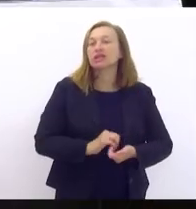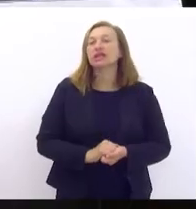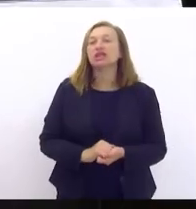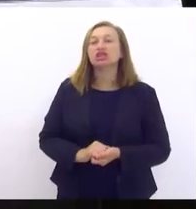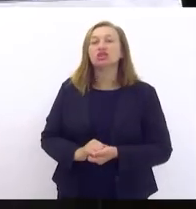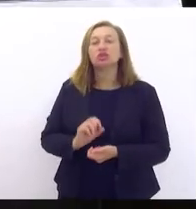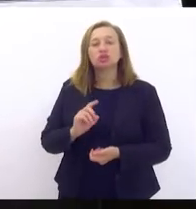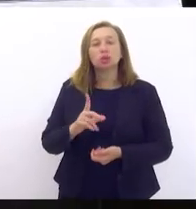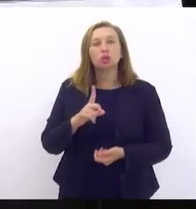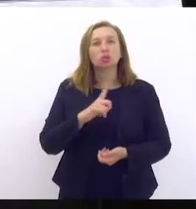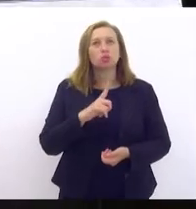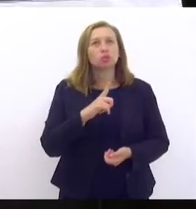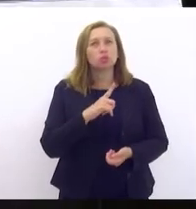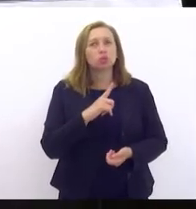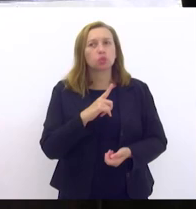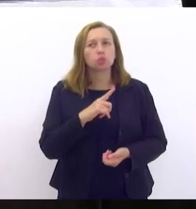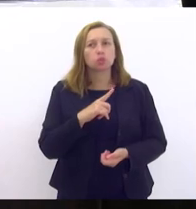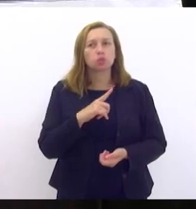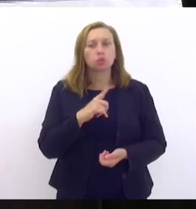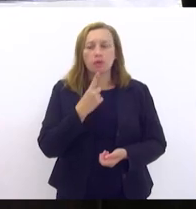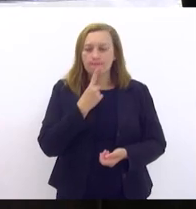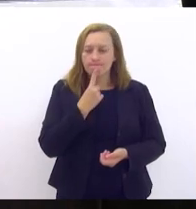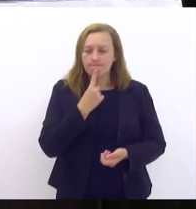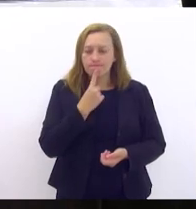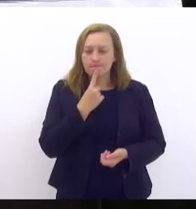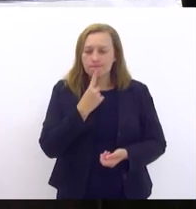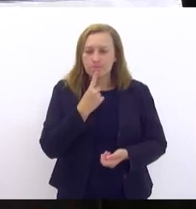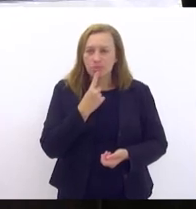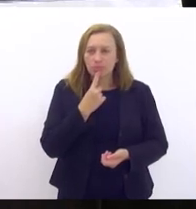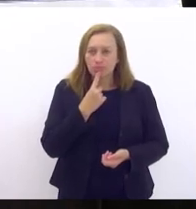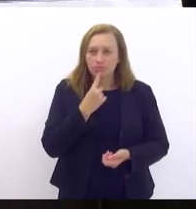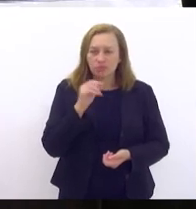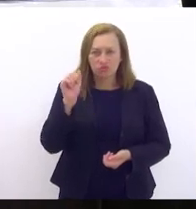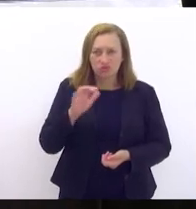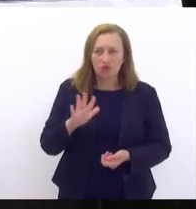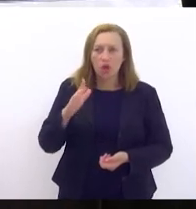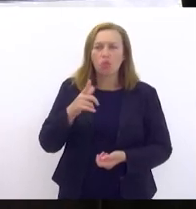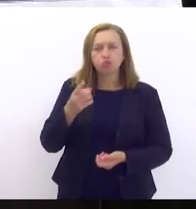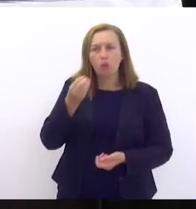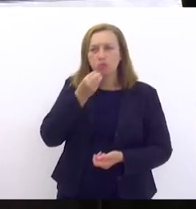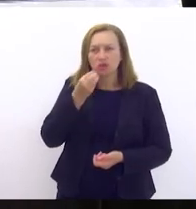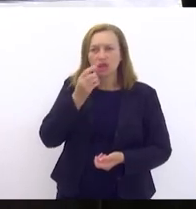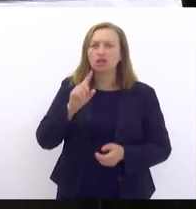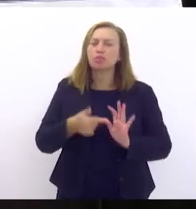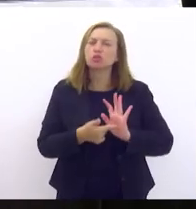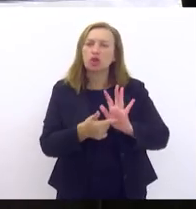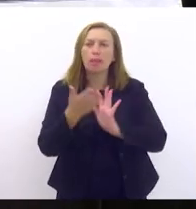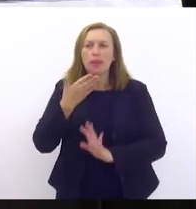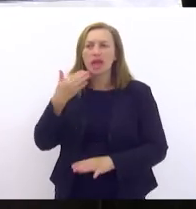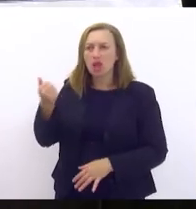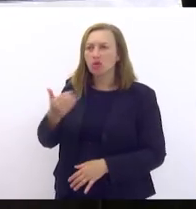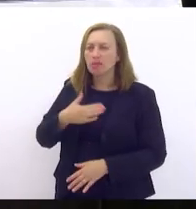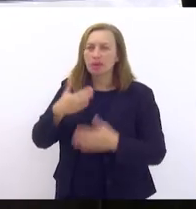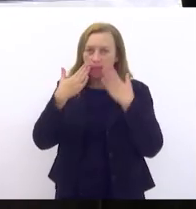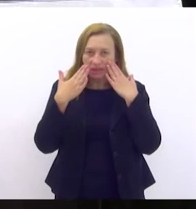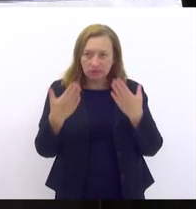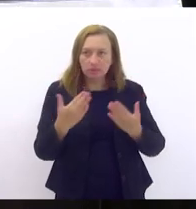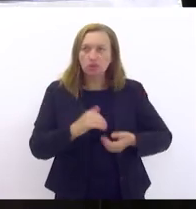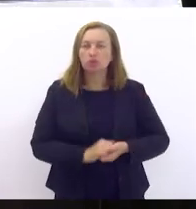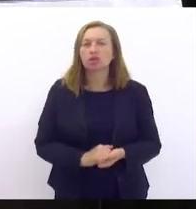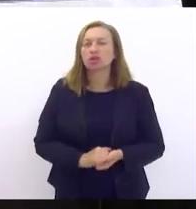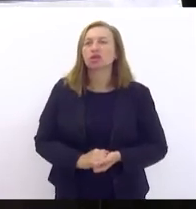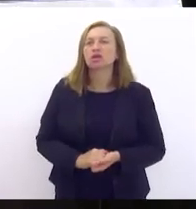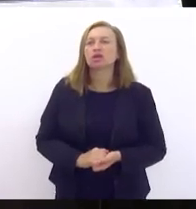só que a gente tem nessa nessa nesse global e eu vou ter oportunidade de mostrar um pouco melhor isso na minha apresentação